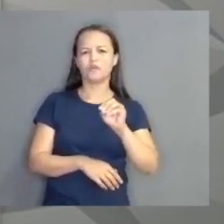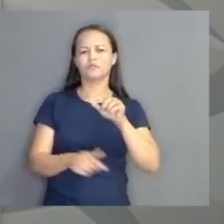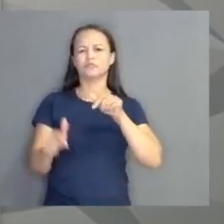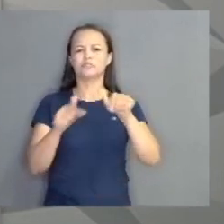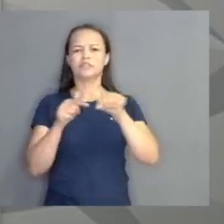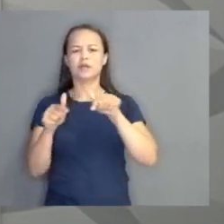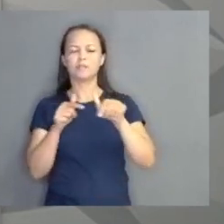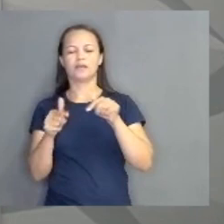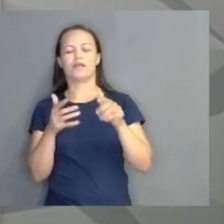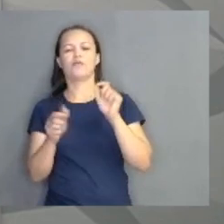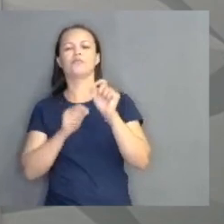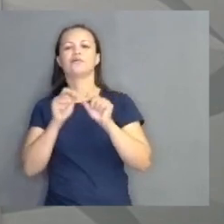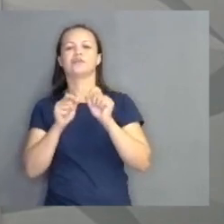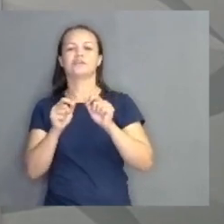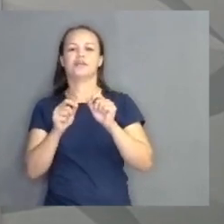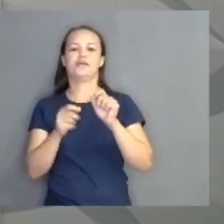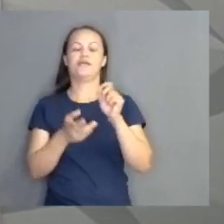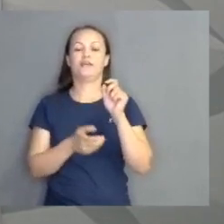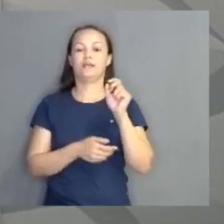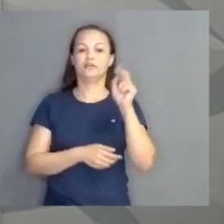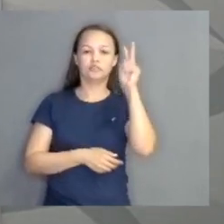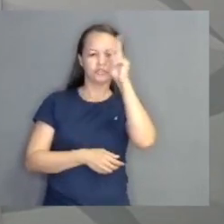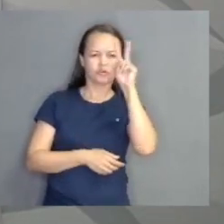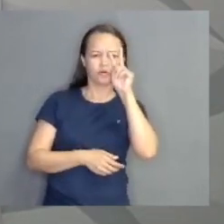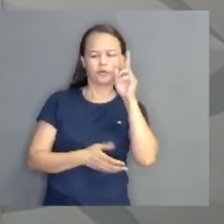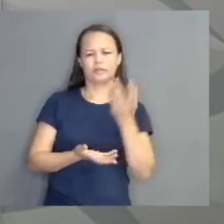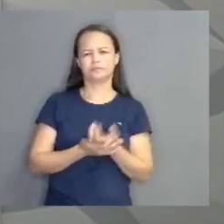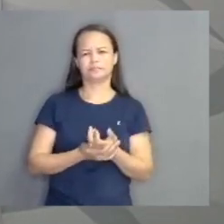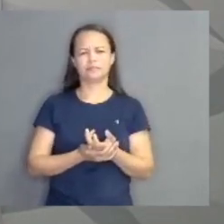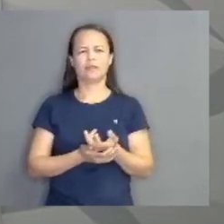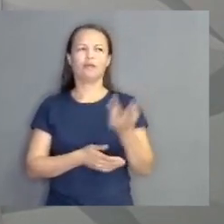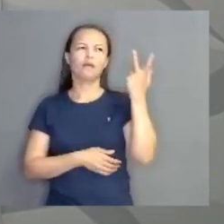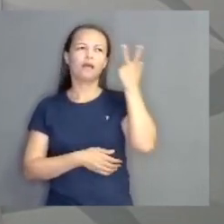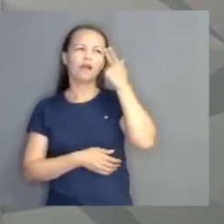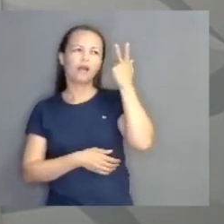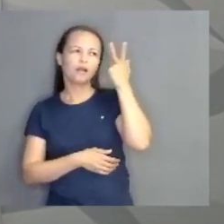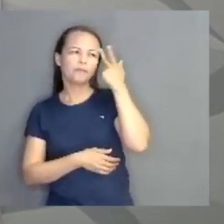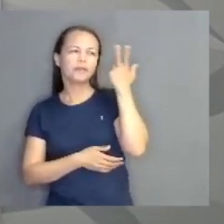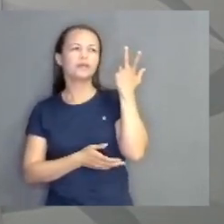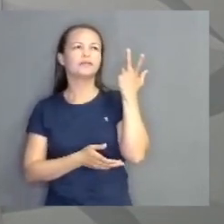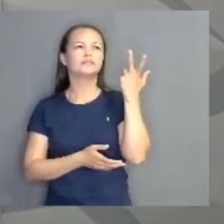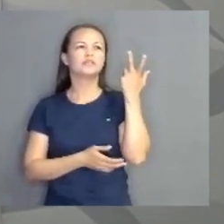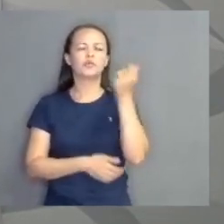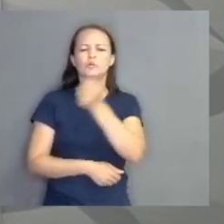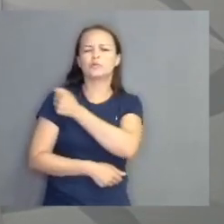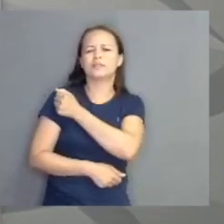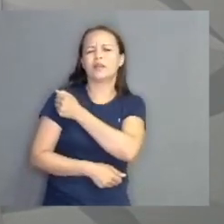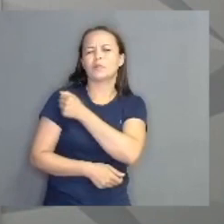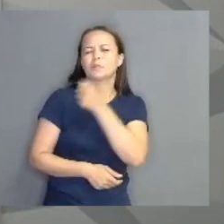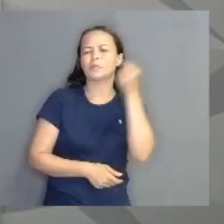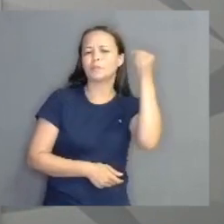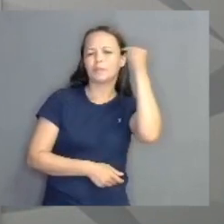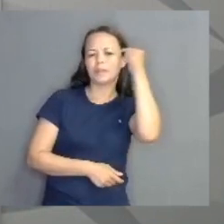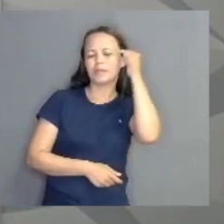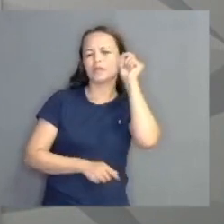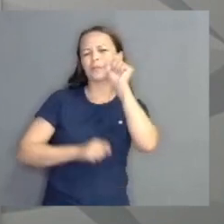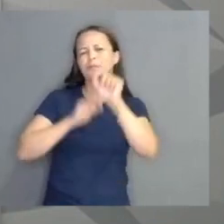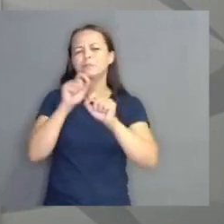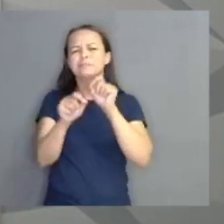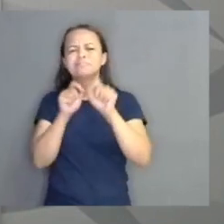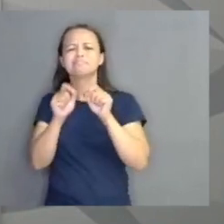né? Normalmente, os alunos pensam que história é para decorar, né? Eles não